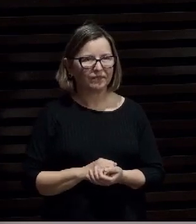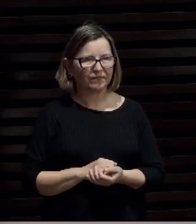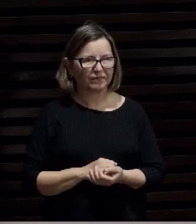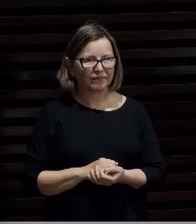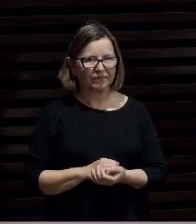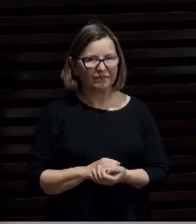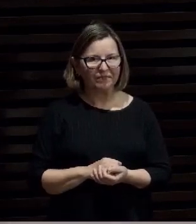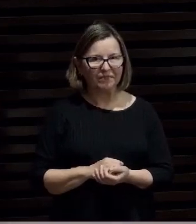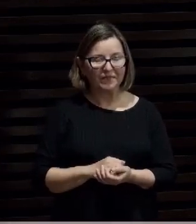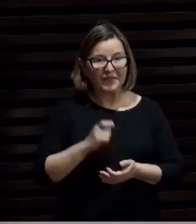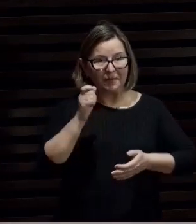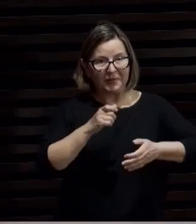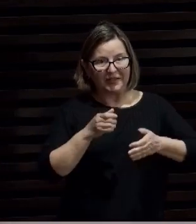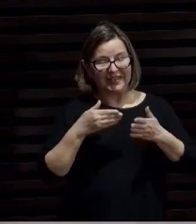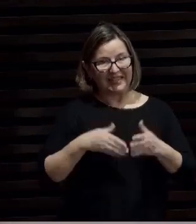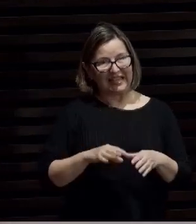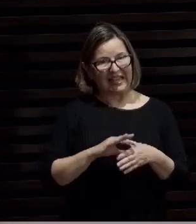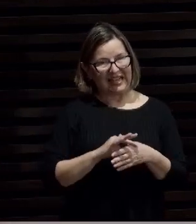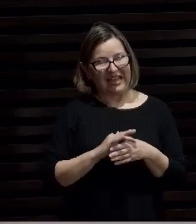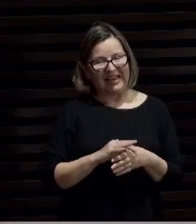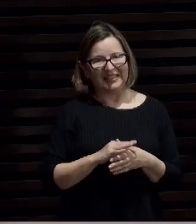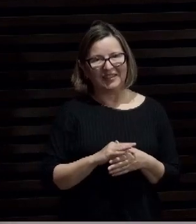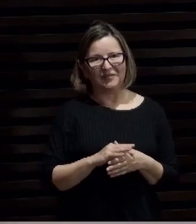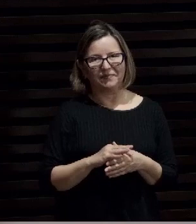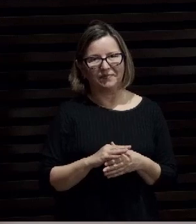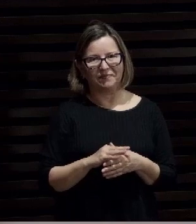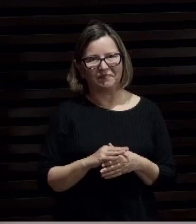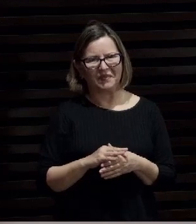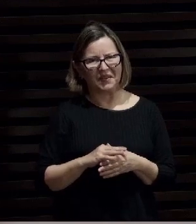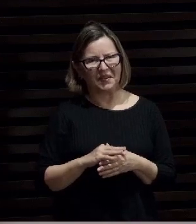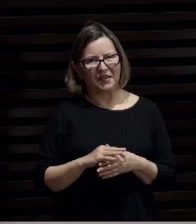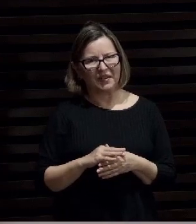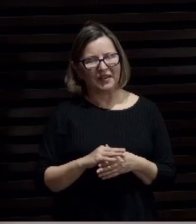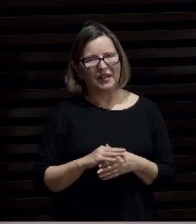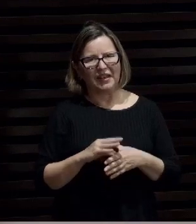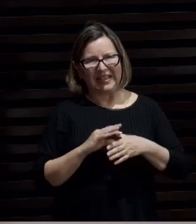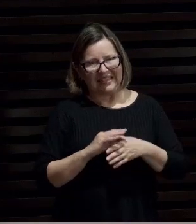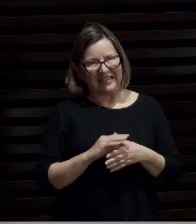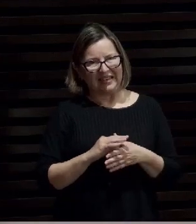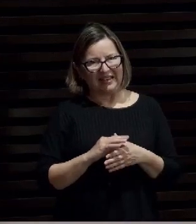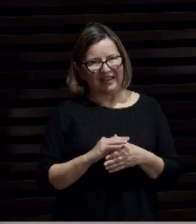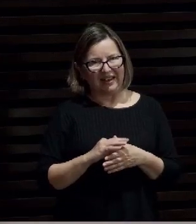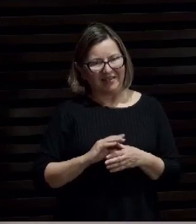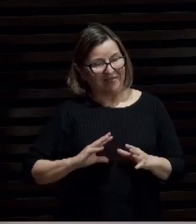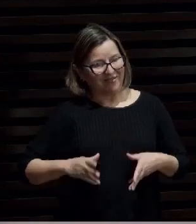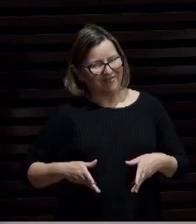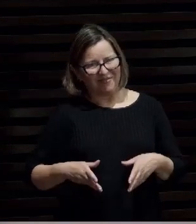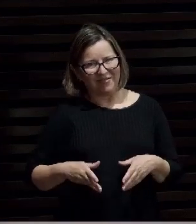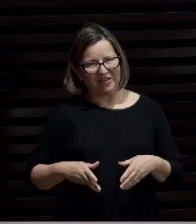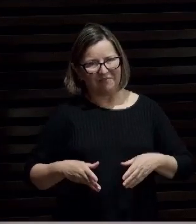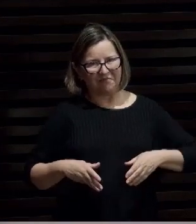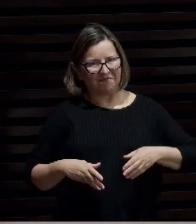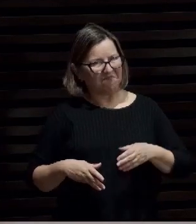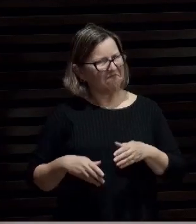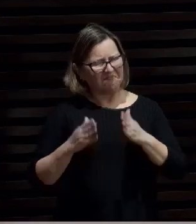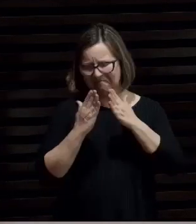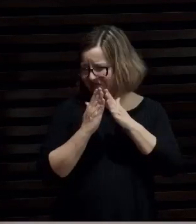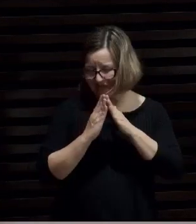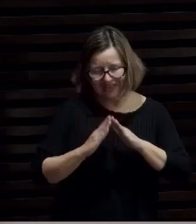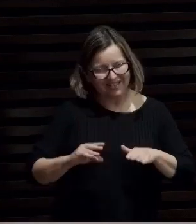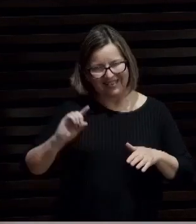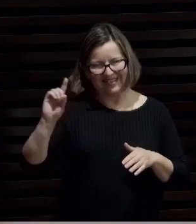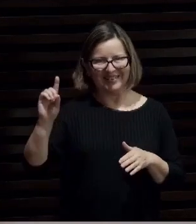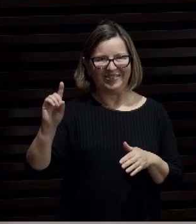E o que é nascido da carne é carne. A carne não tem como adorar a Deus, porque a gente adora a Deus no Espírito.